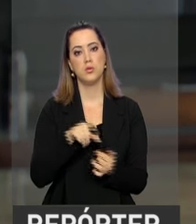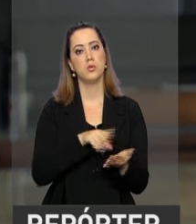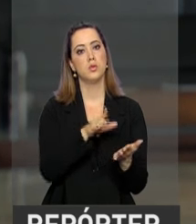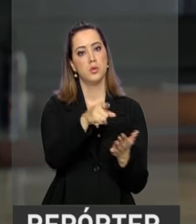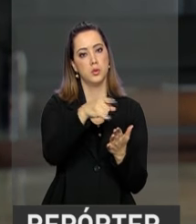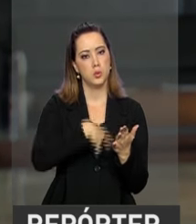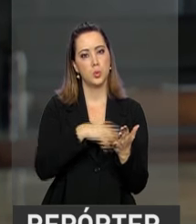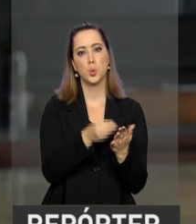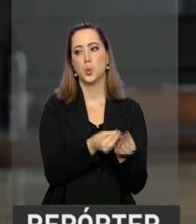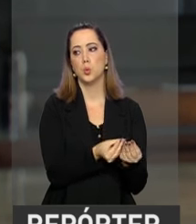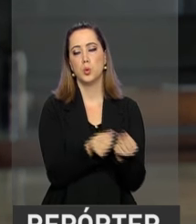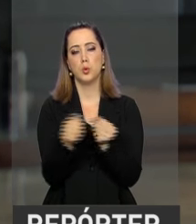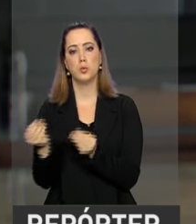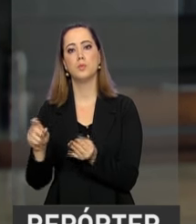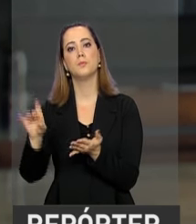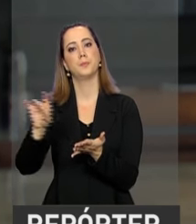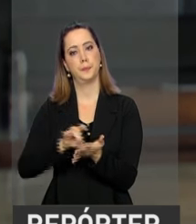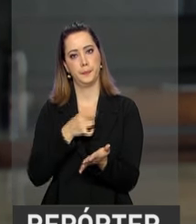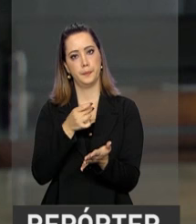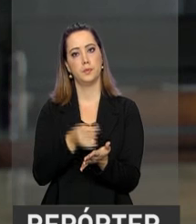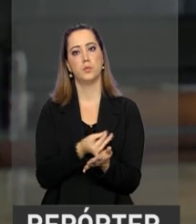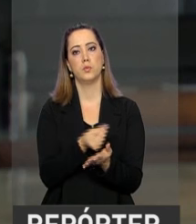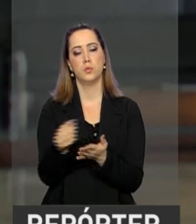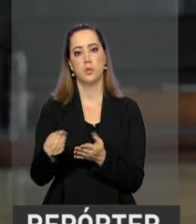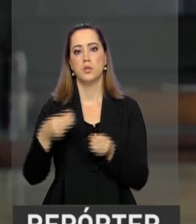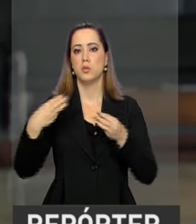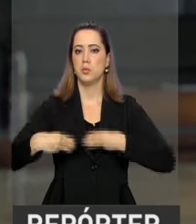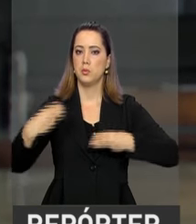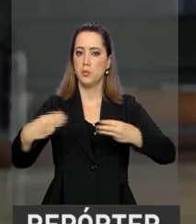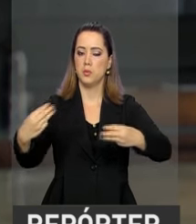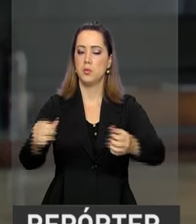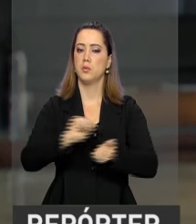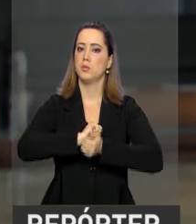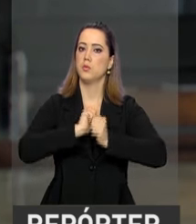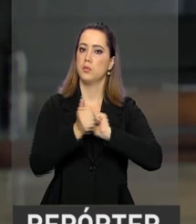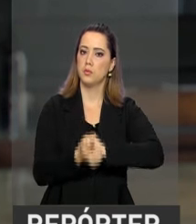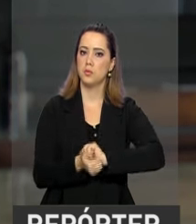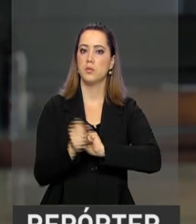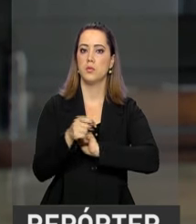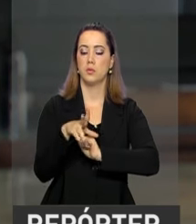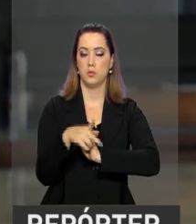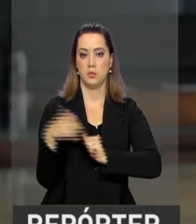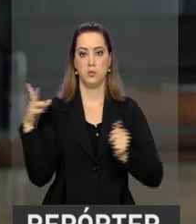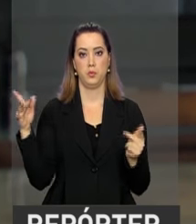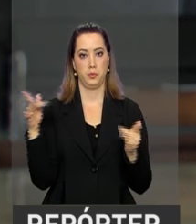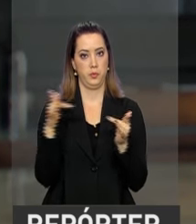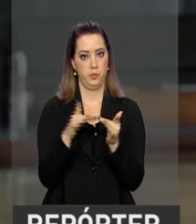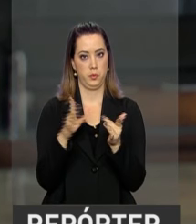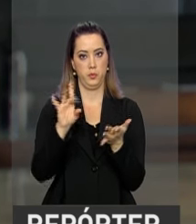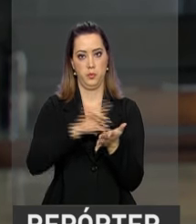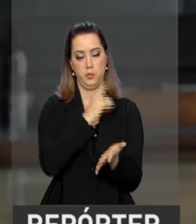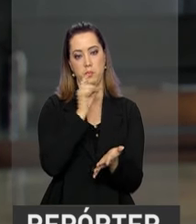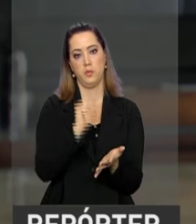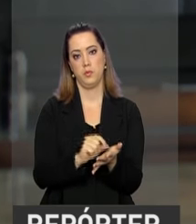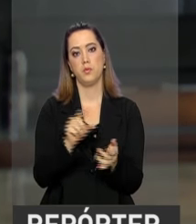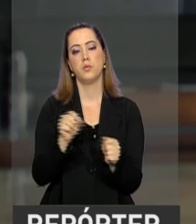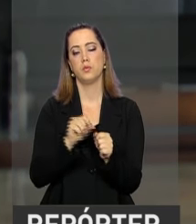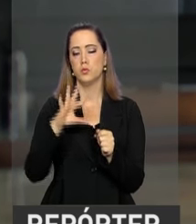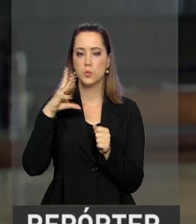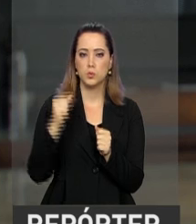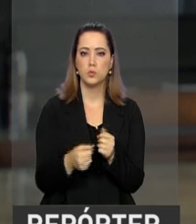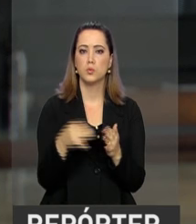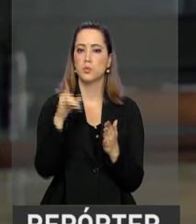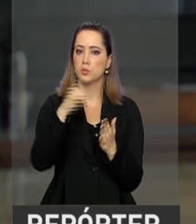para preencher, assinar e encaminhar ao Ministério do Esporte o termo de adesão ao programa e concluir o processo.